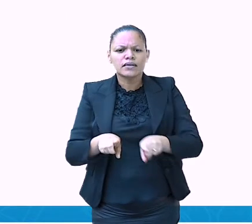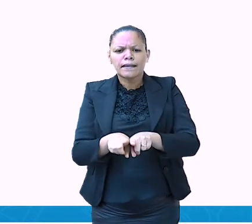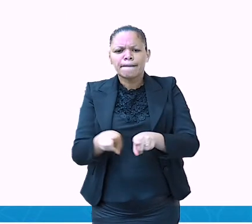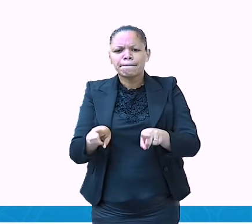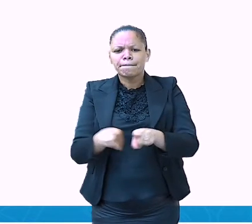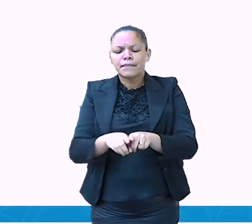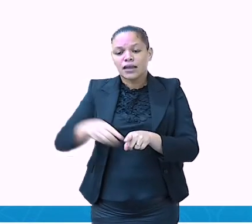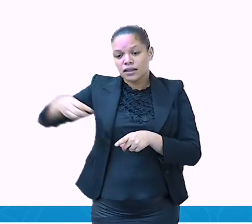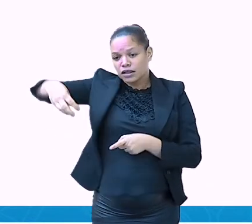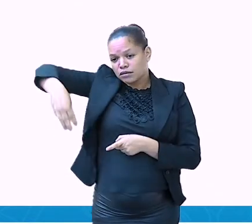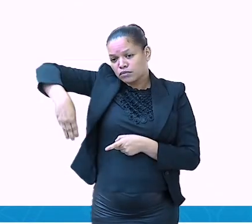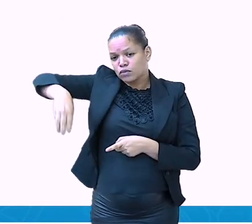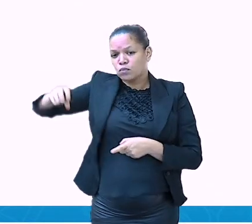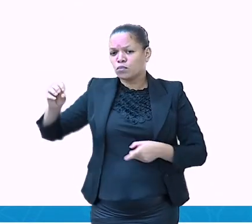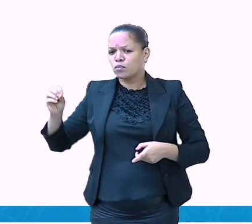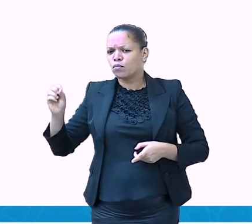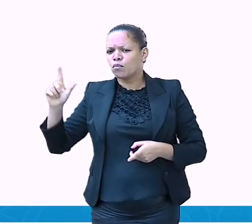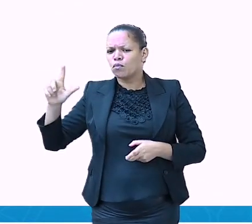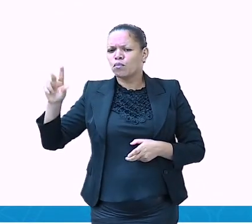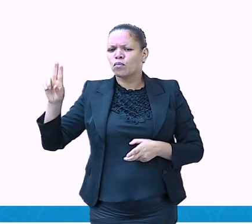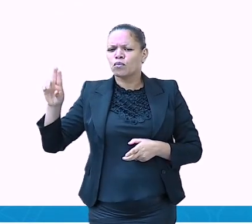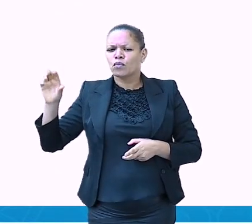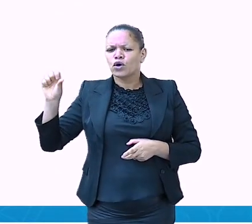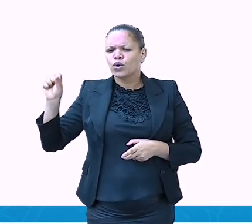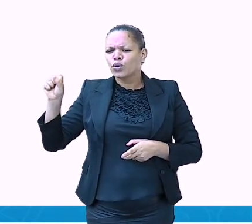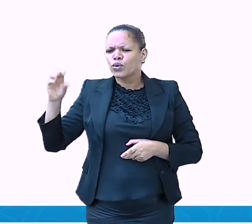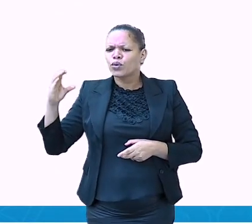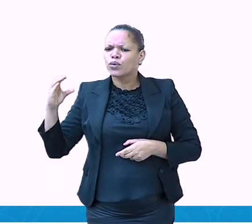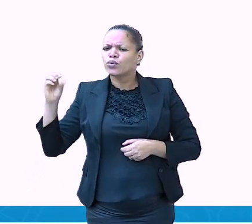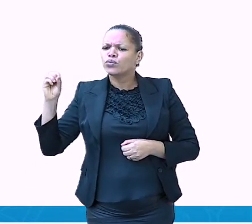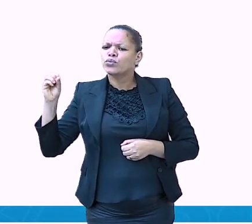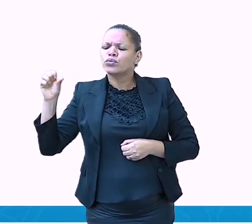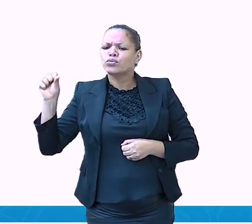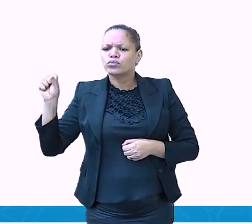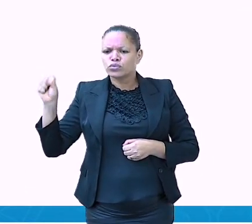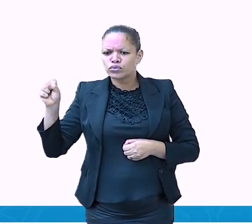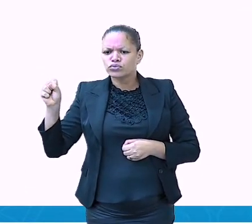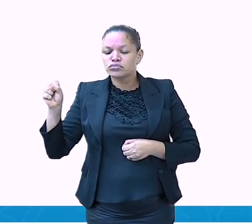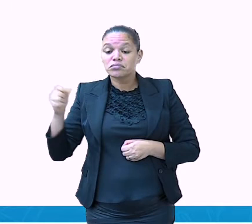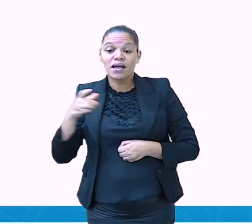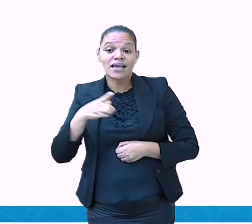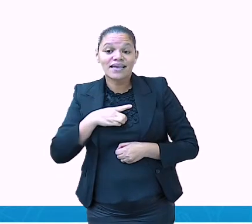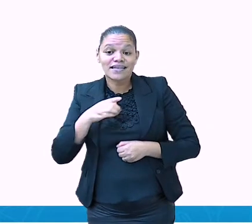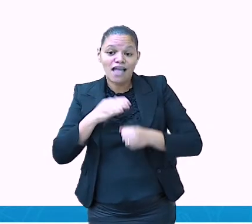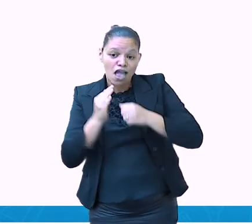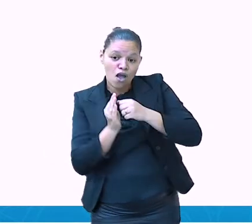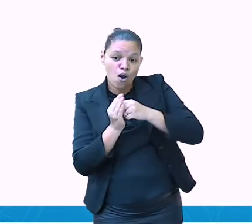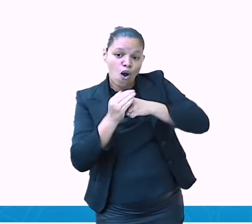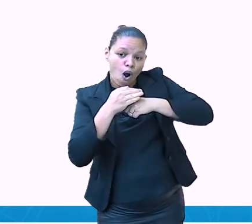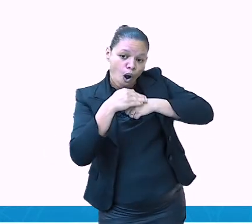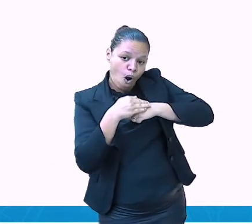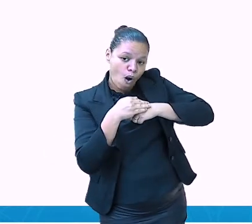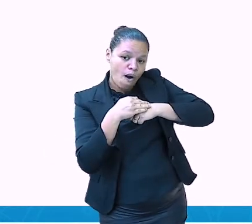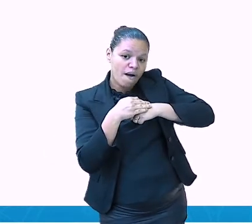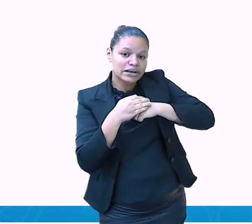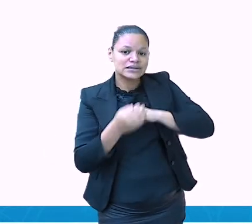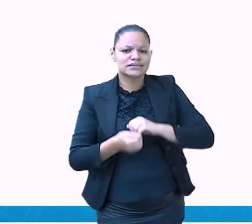Temos os moluscos, que alguns têm aquela conchazinha, aquela proteção e outros